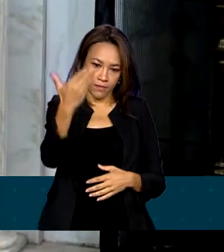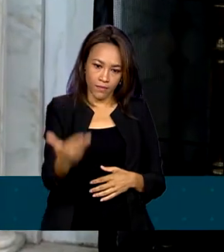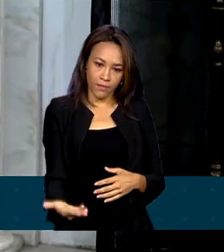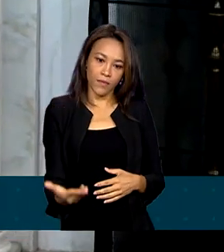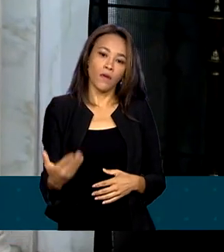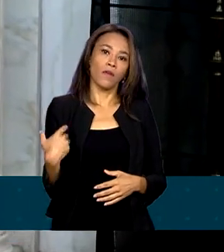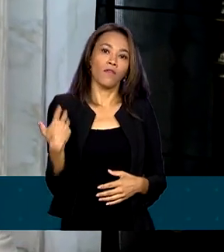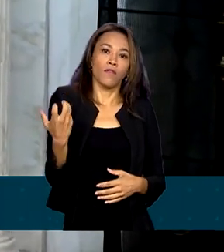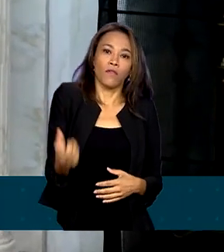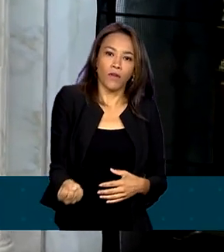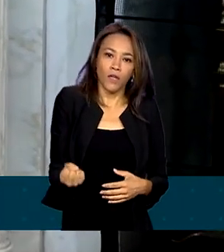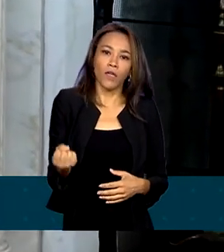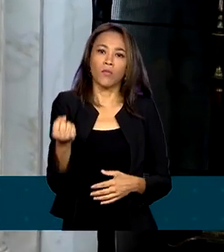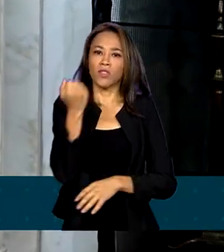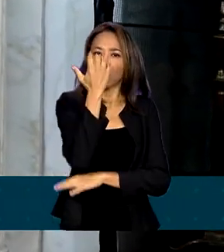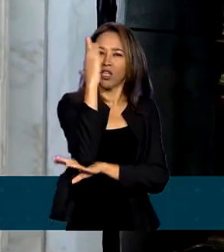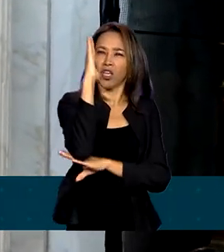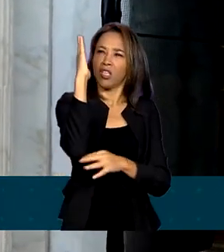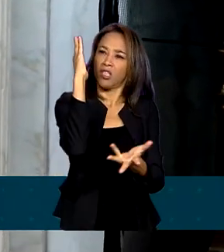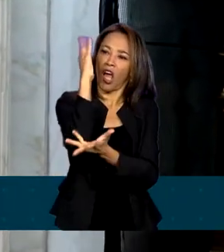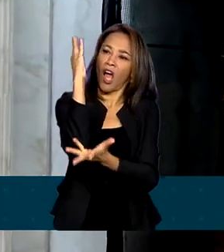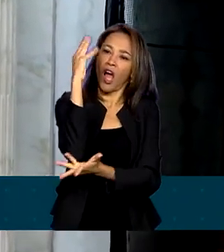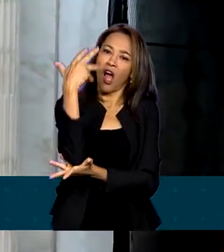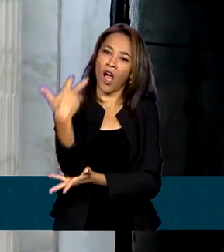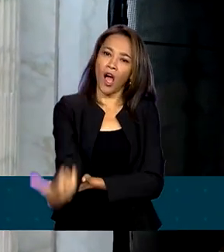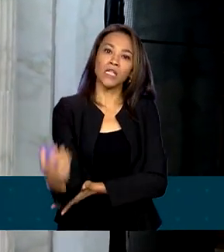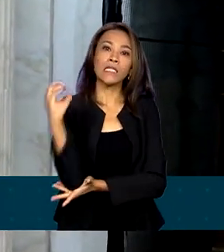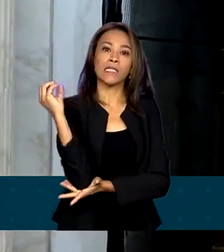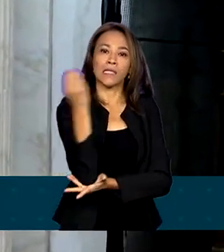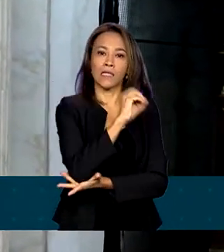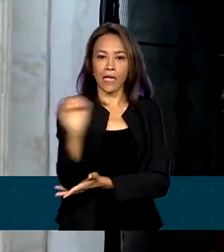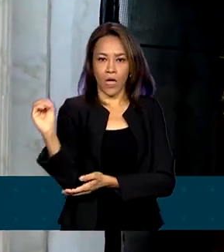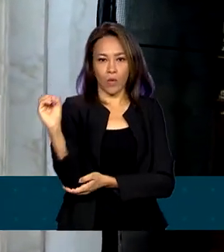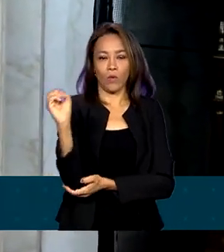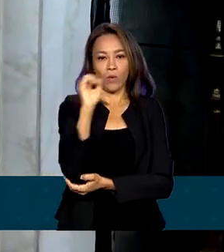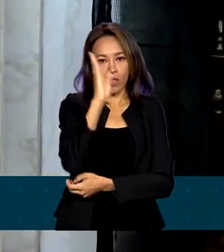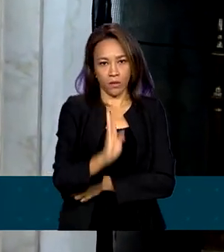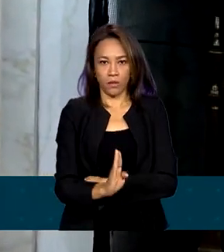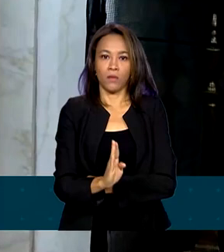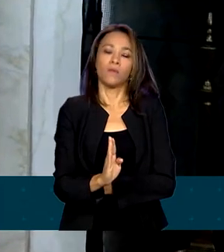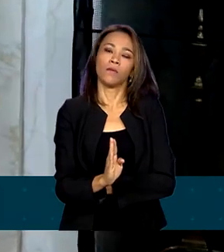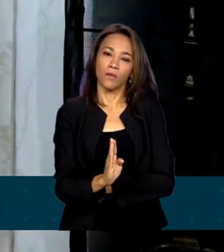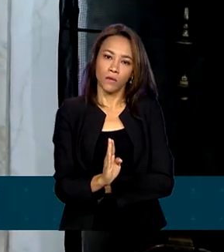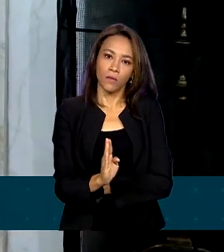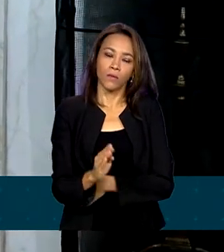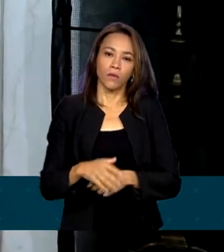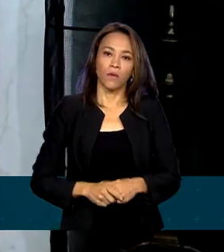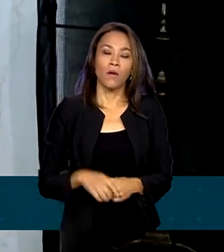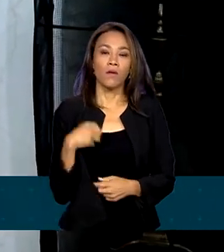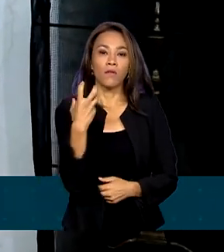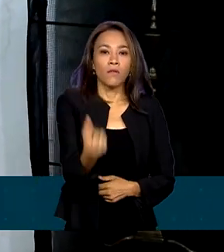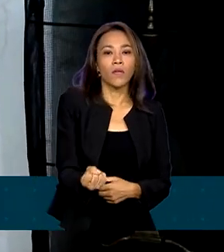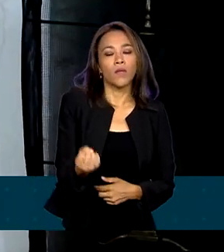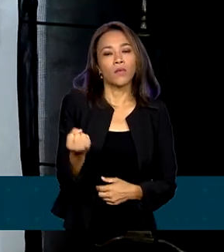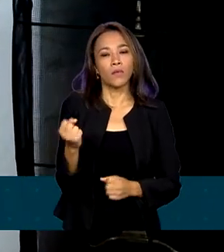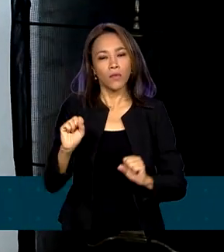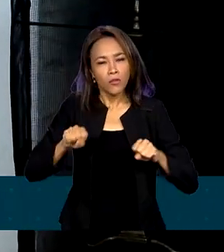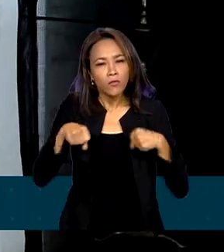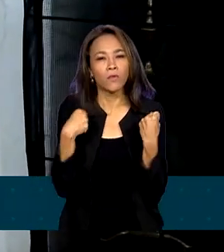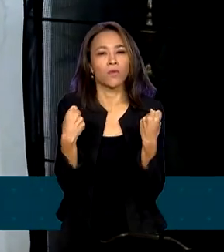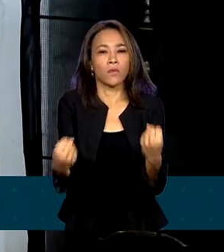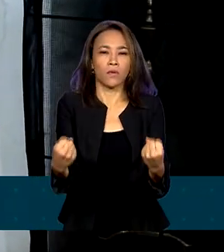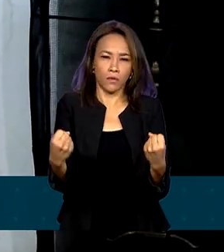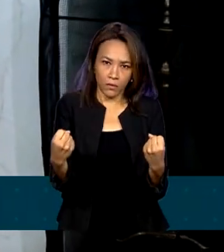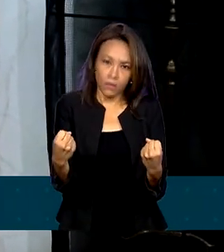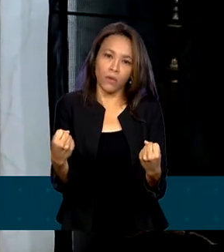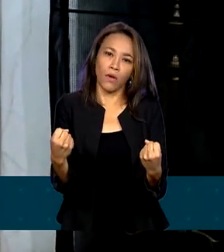2030, nós vamos chegar a desmatamento zero na Amazônia. We will reach zero deforestation in the rainforest in the Amazon. Nós vamos fazer um esforço muito grande.